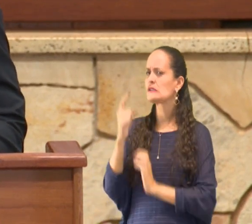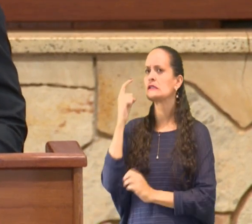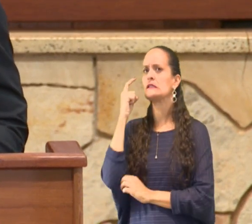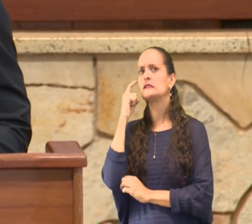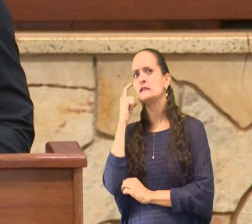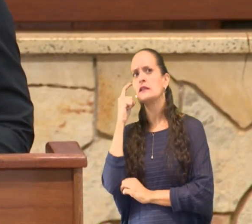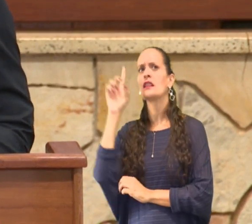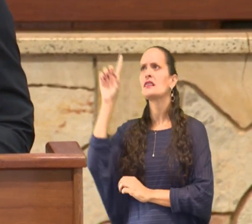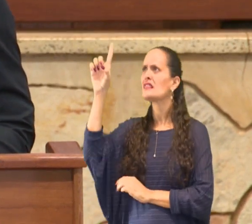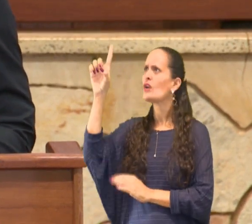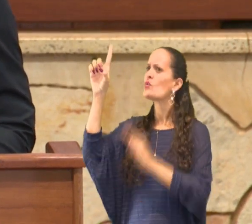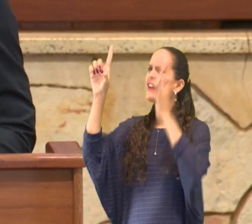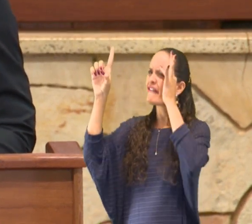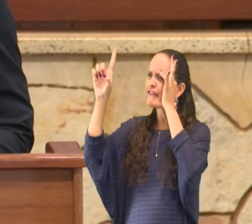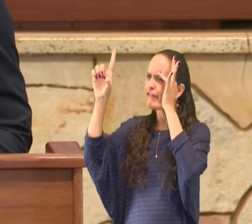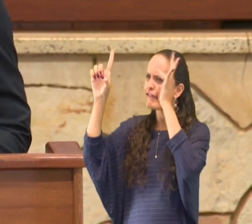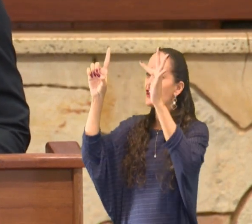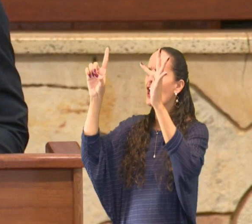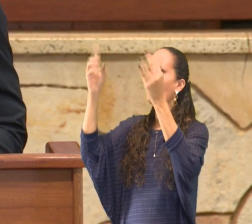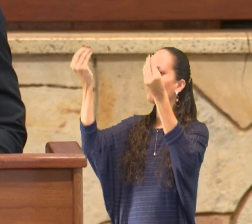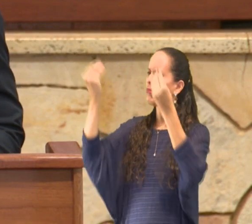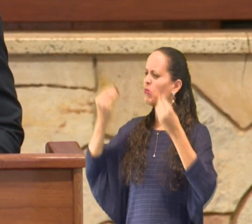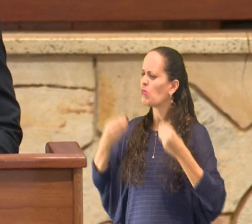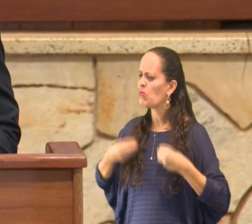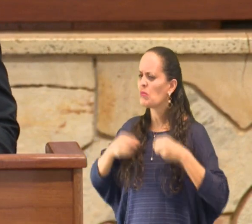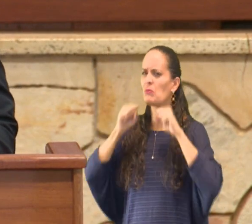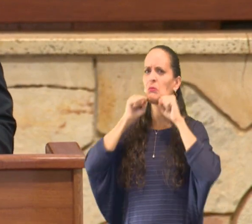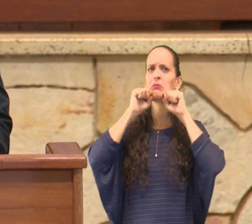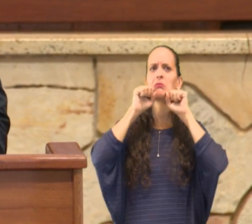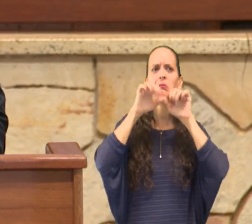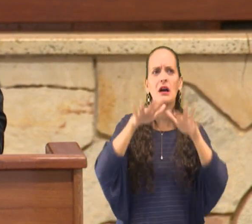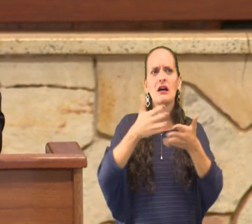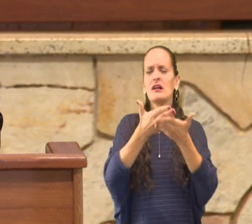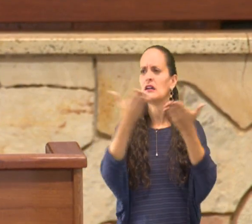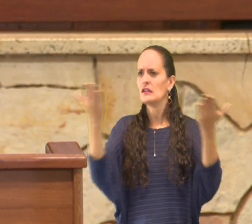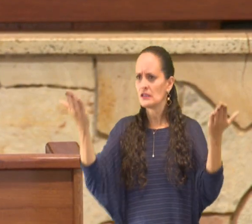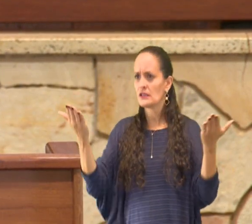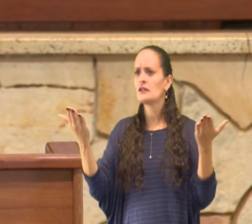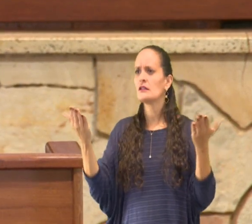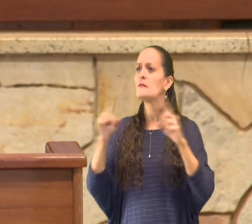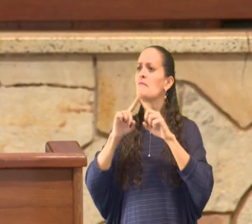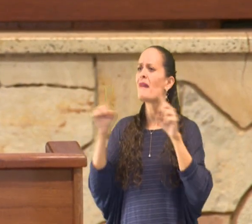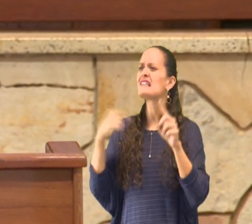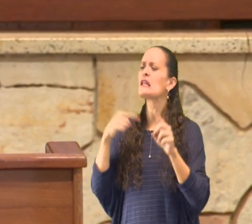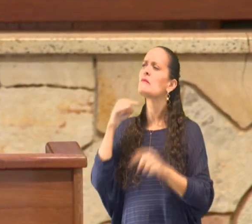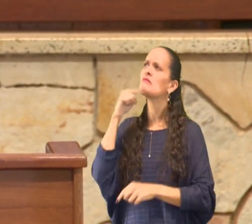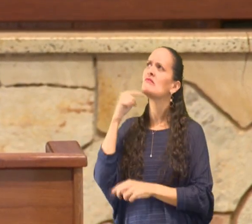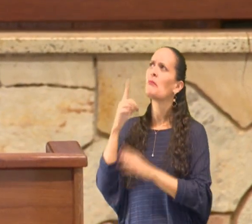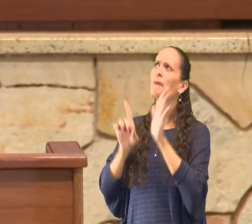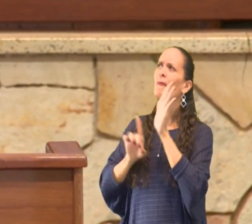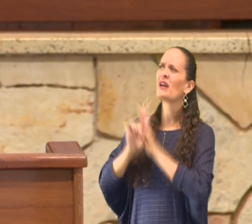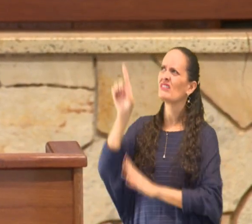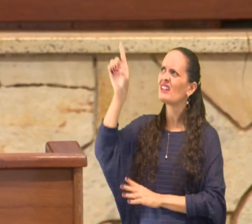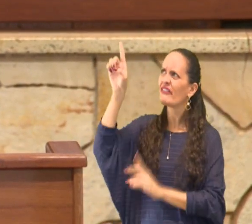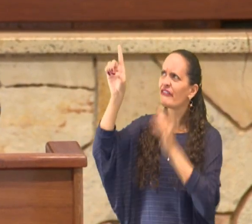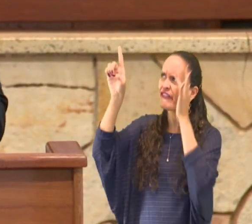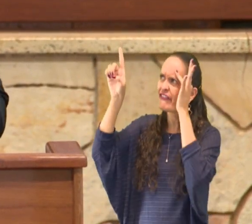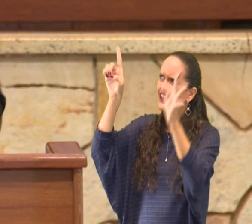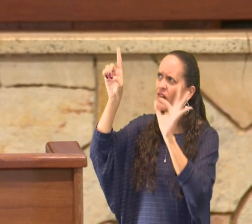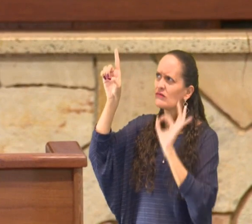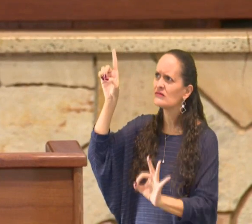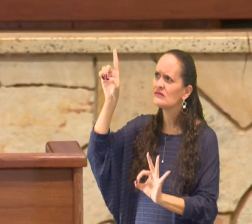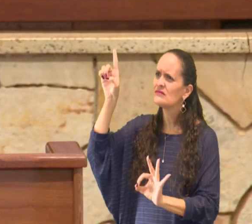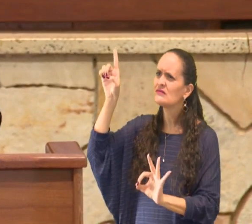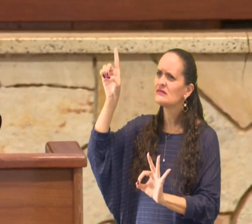a fidelidade de Deus, as bênçãos derramadas sobre a sua vida, e ele se questiona sobre a fidelidade de Deus e o que ele